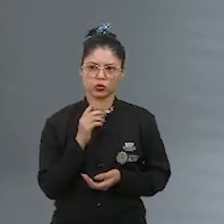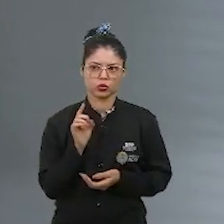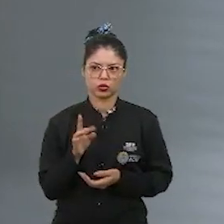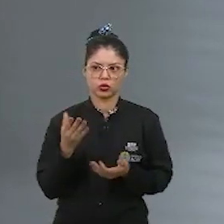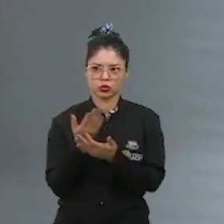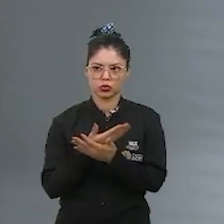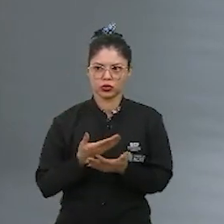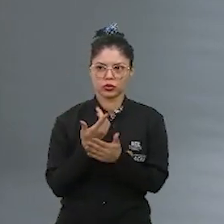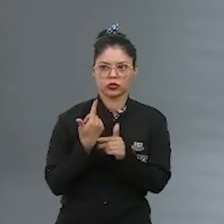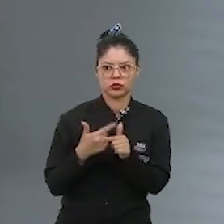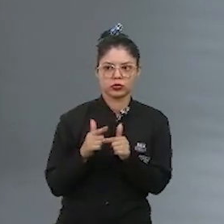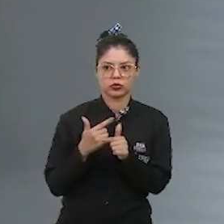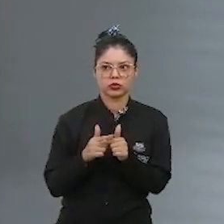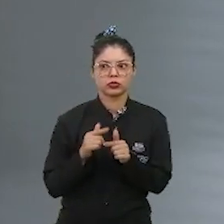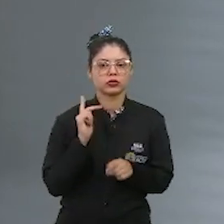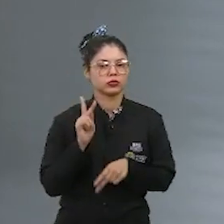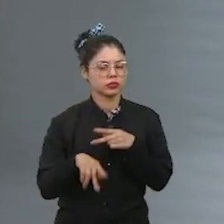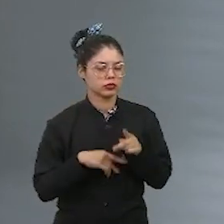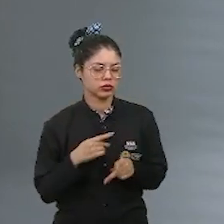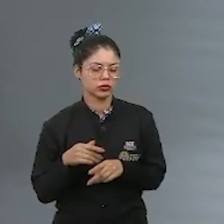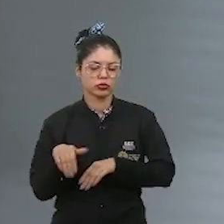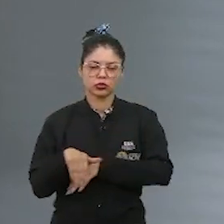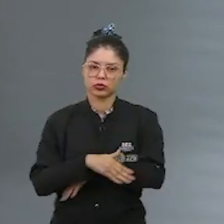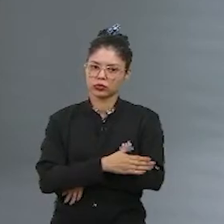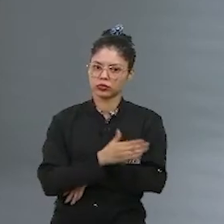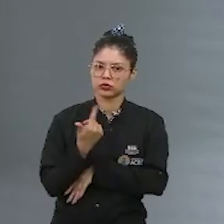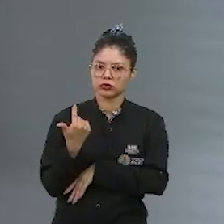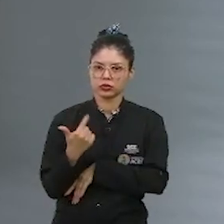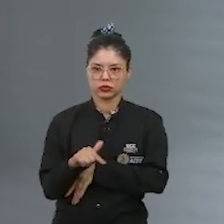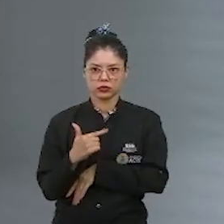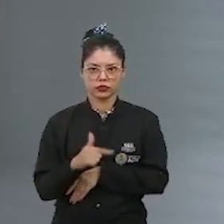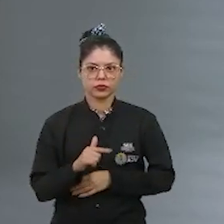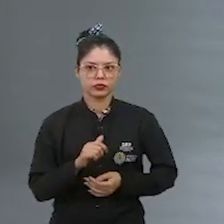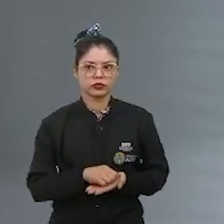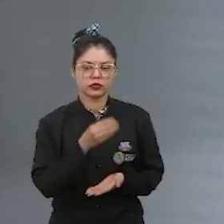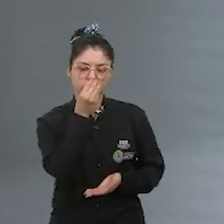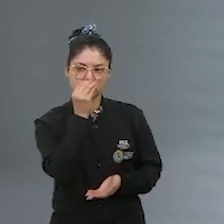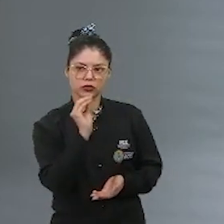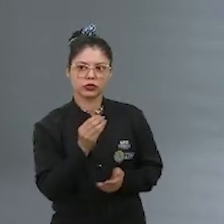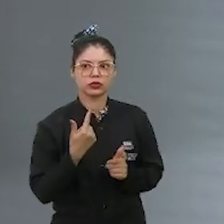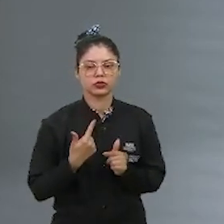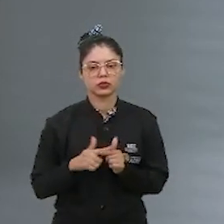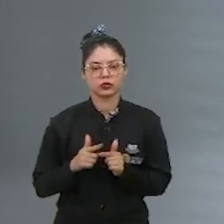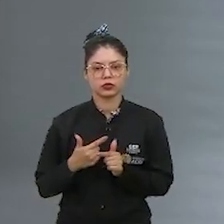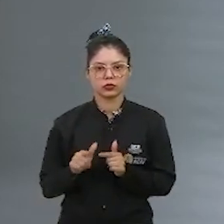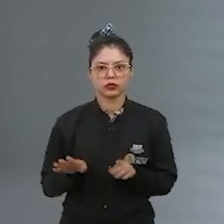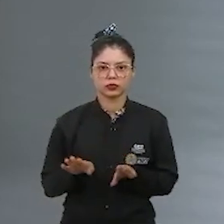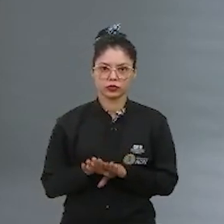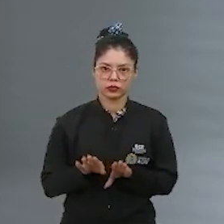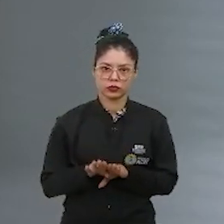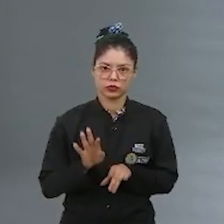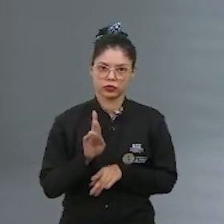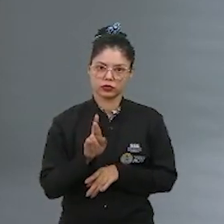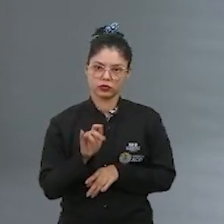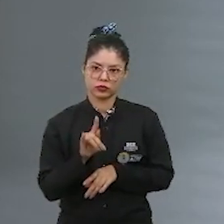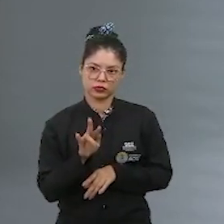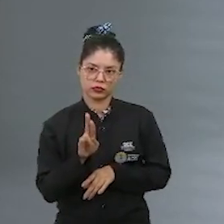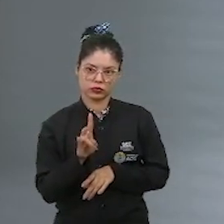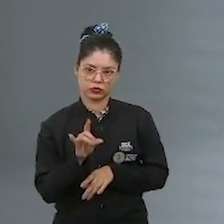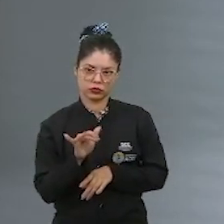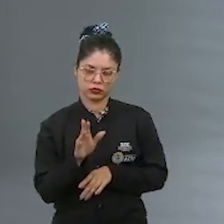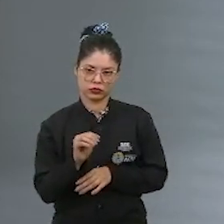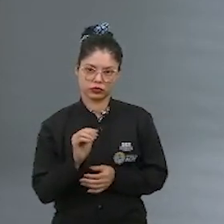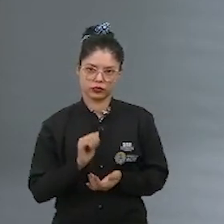tratar o problema da população de rua sem ignorar o problema dos refugiados, por